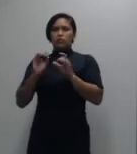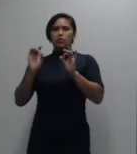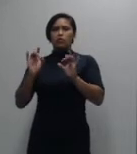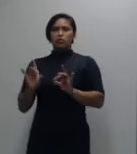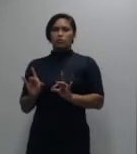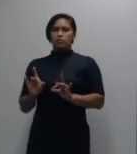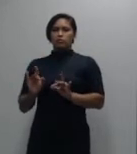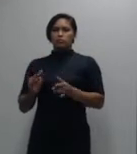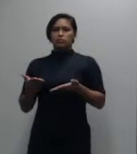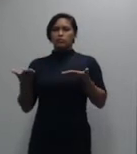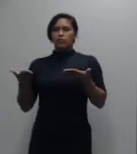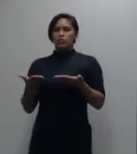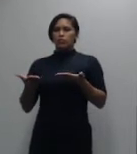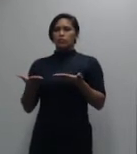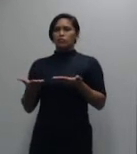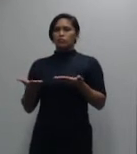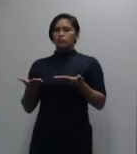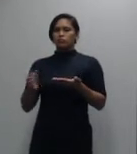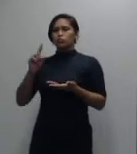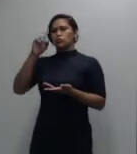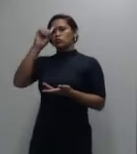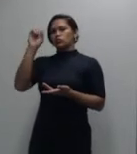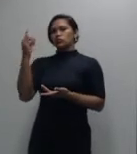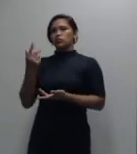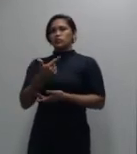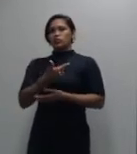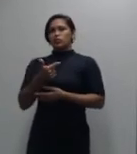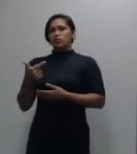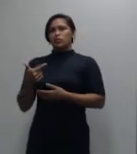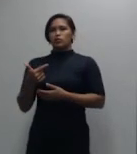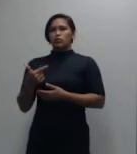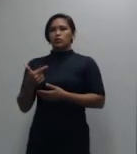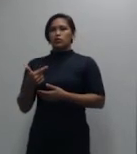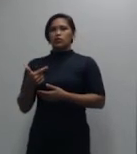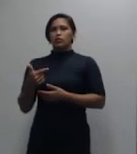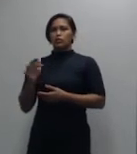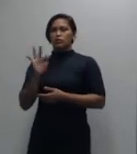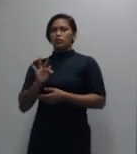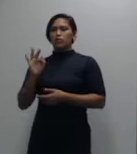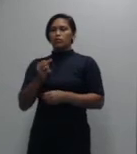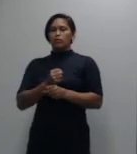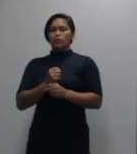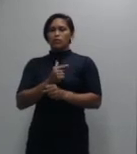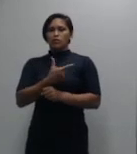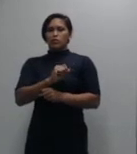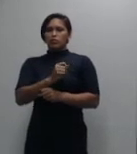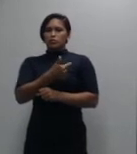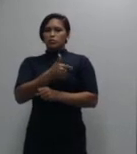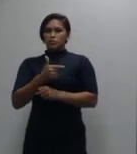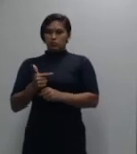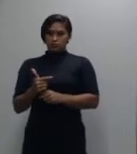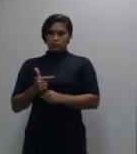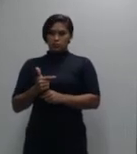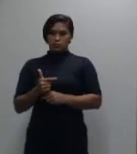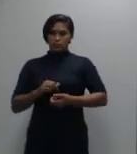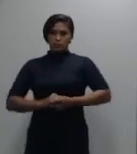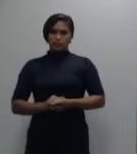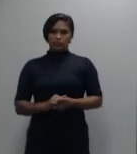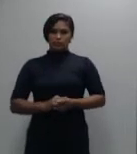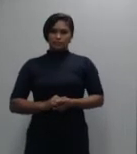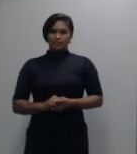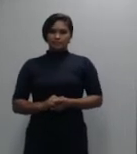especial do dia dois de fevereiro de 2022